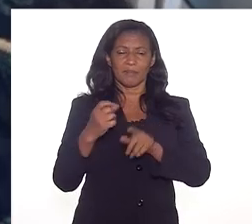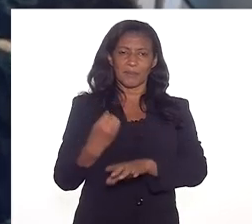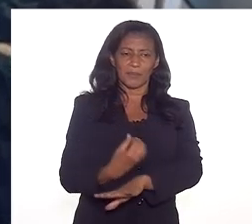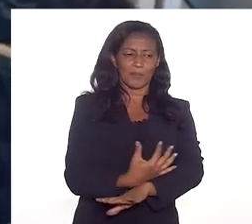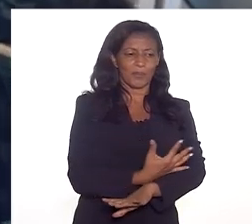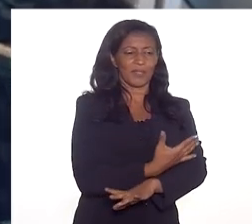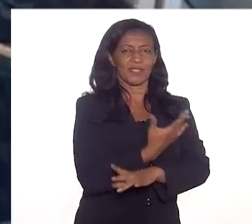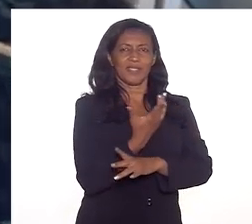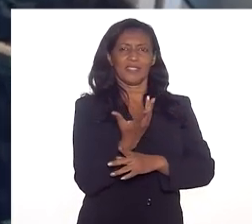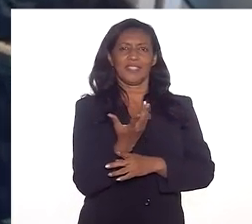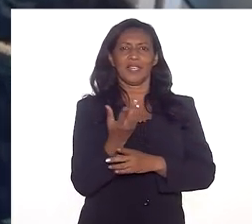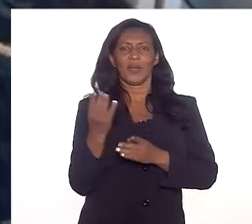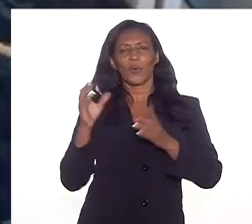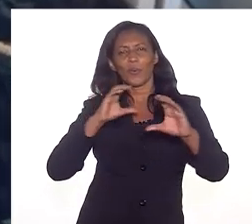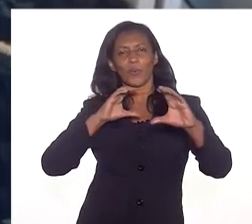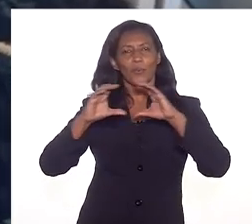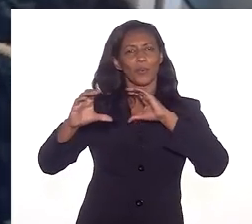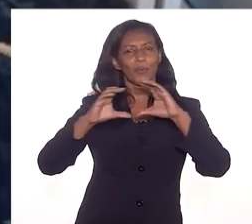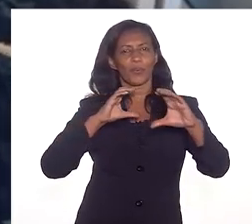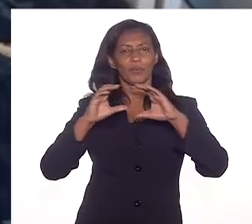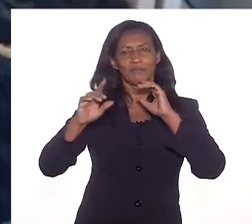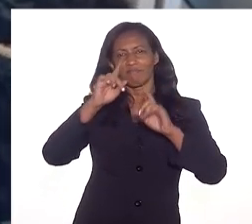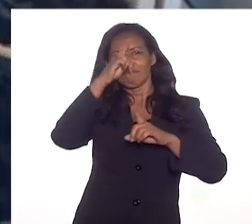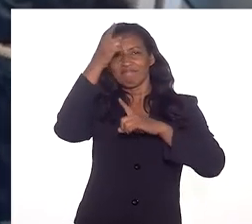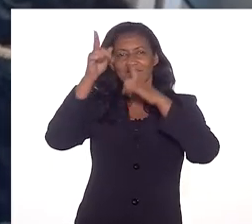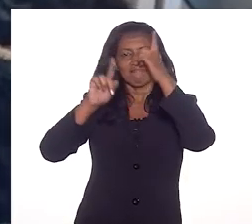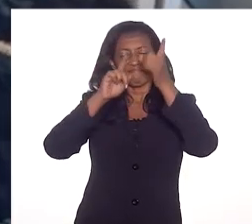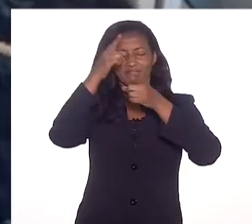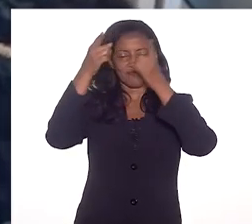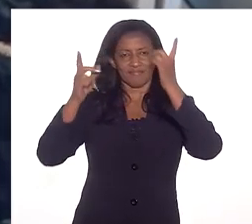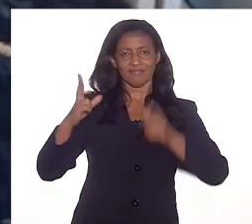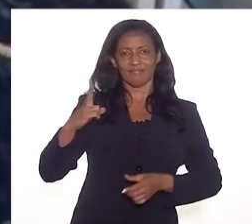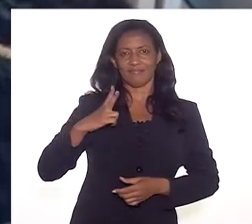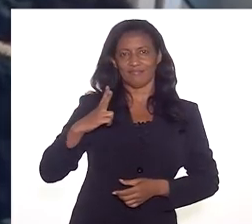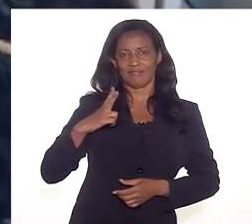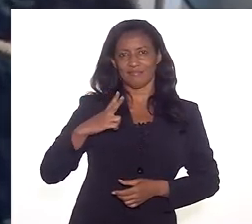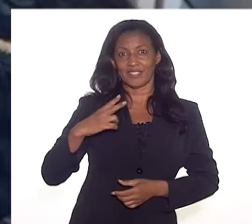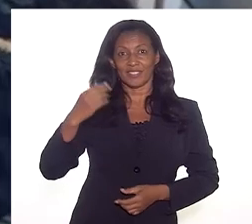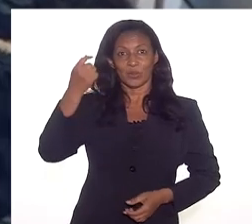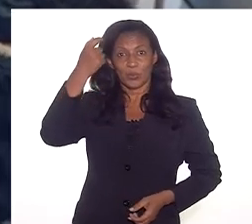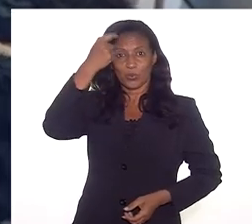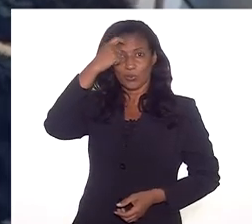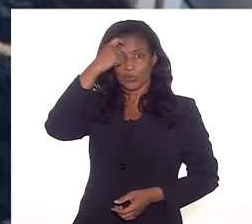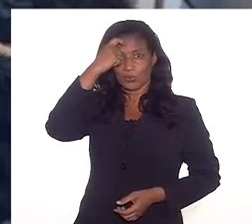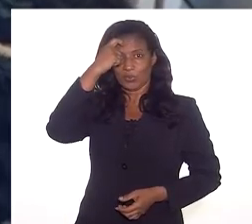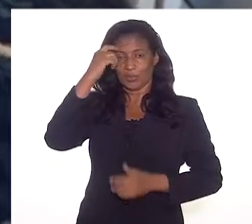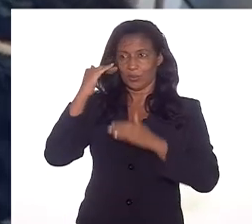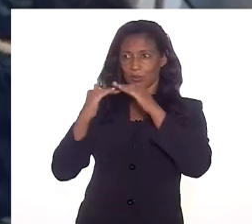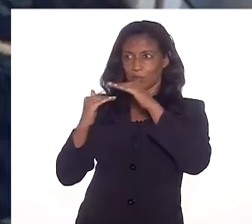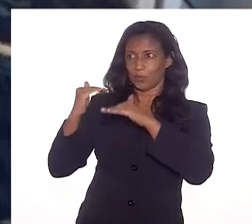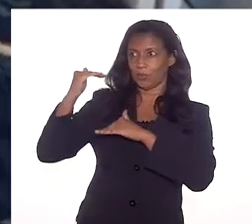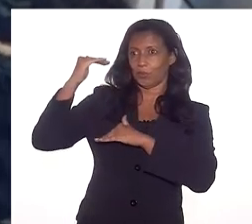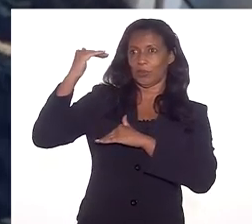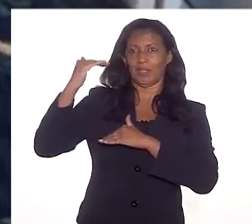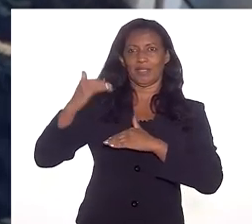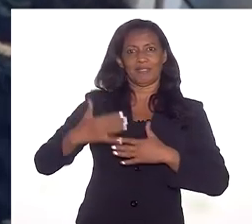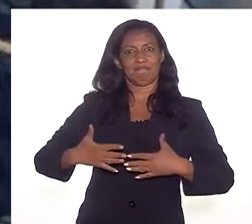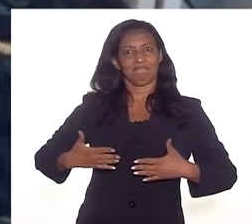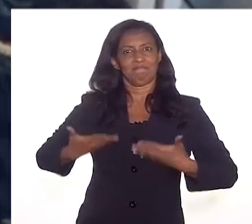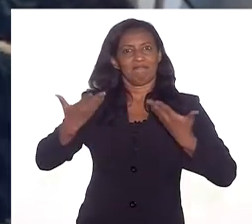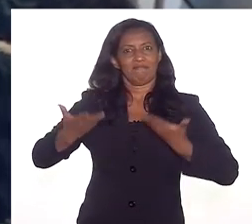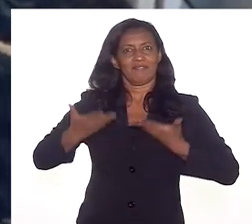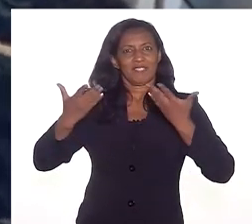tempo, utilizar a poesia como veículo de comunicação dessas ideias e, particularmente, de conscientização e elevação